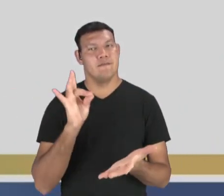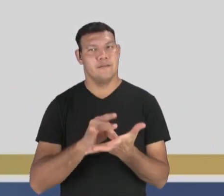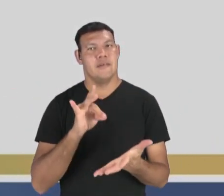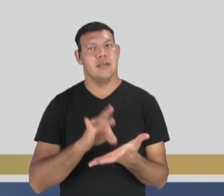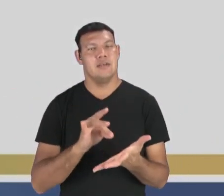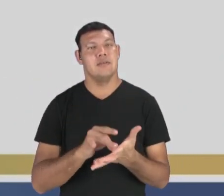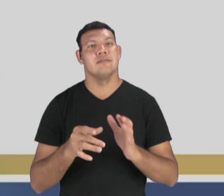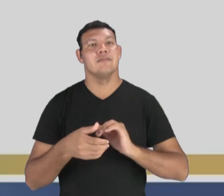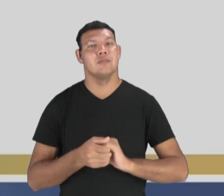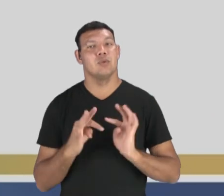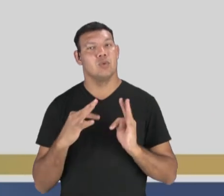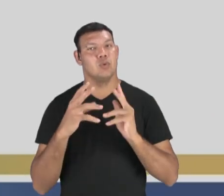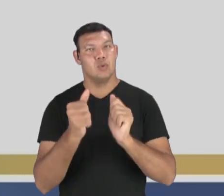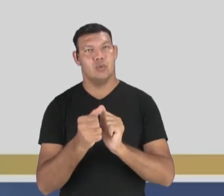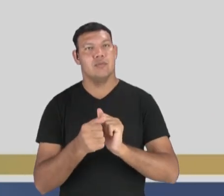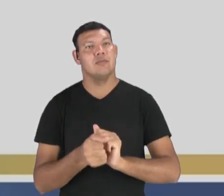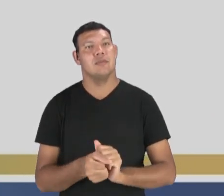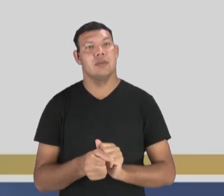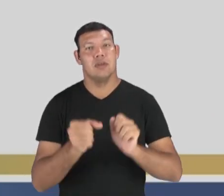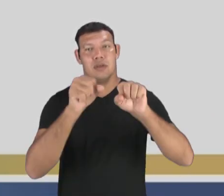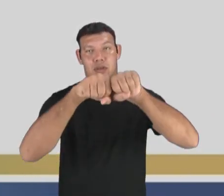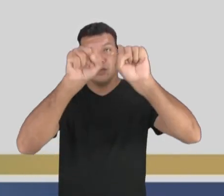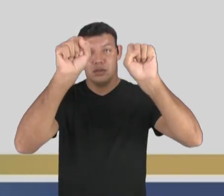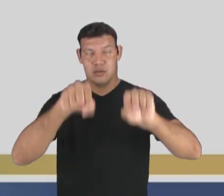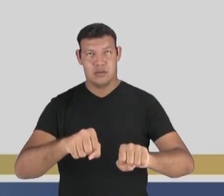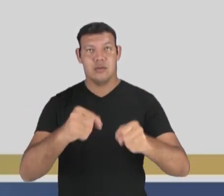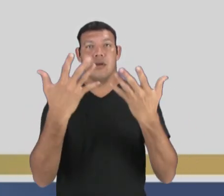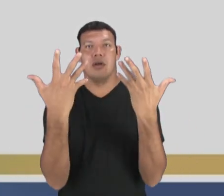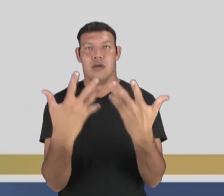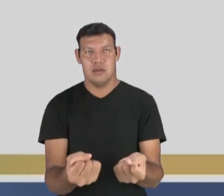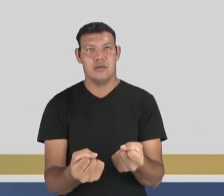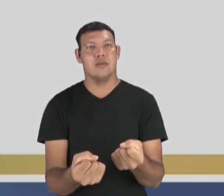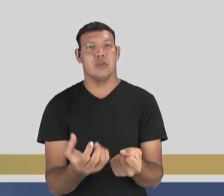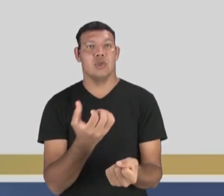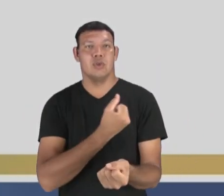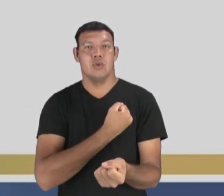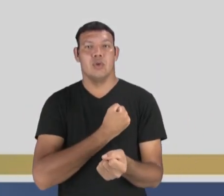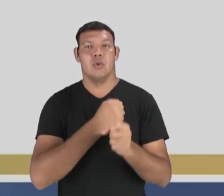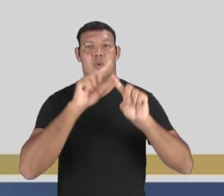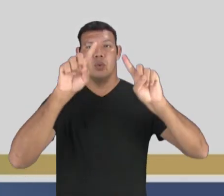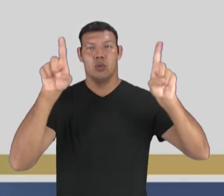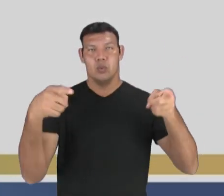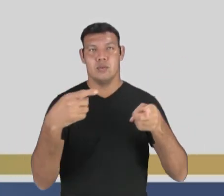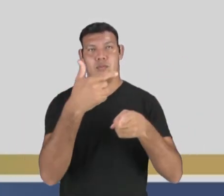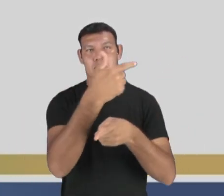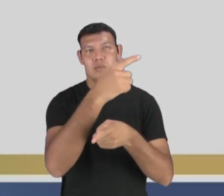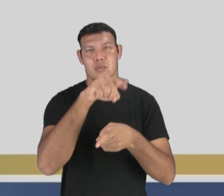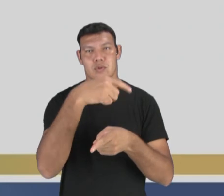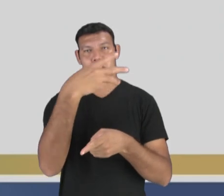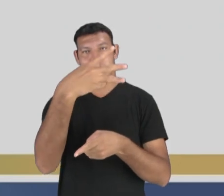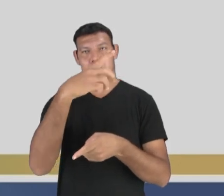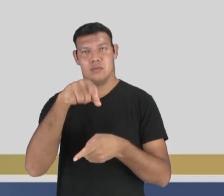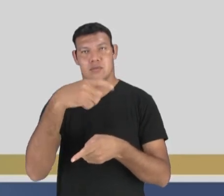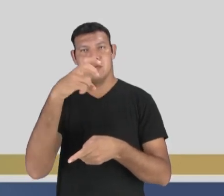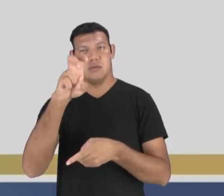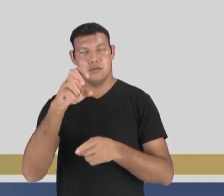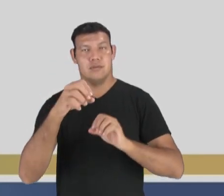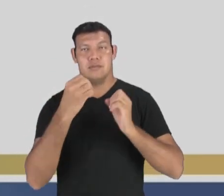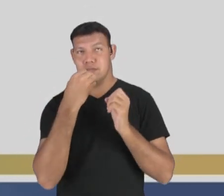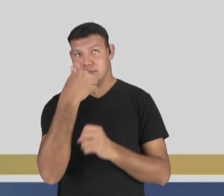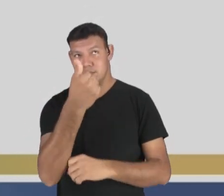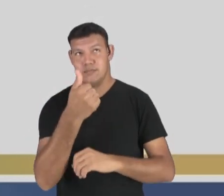verdadeiras. Então, o sistema linear admite solução nesse terno ordenado 2, 3 e 5. Tudo